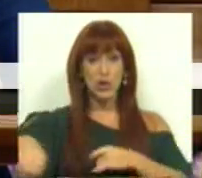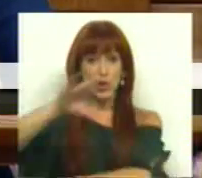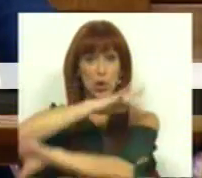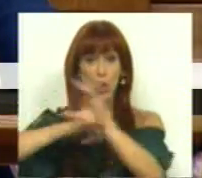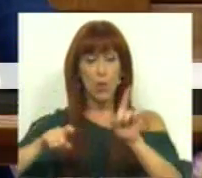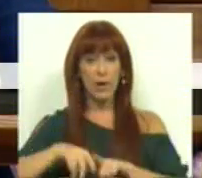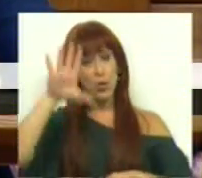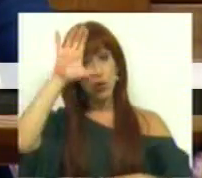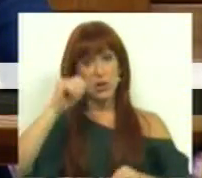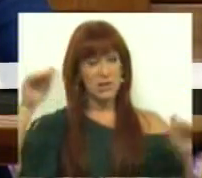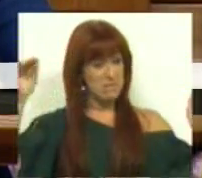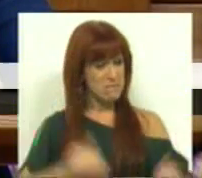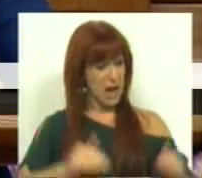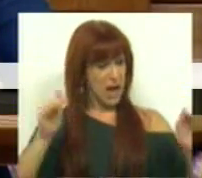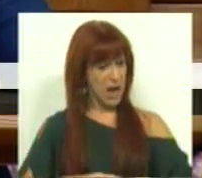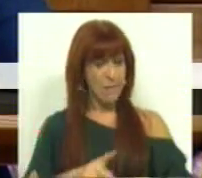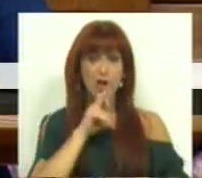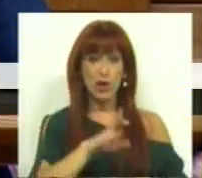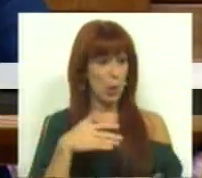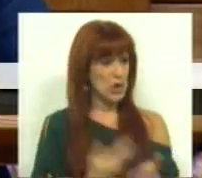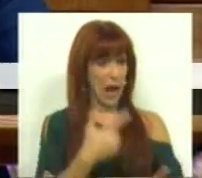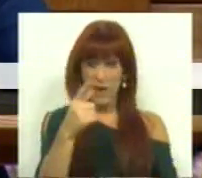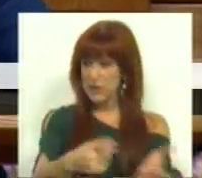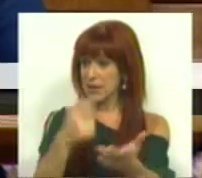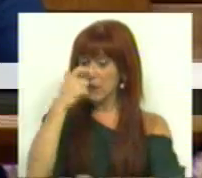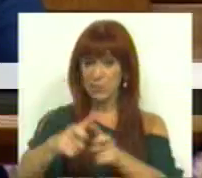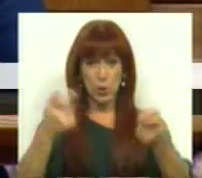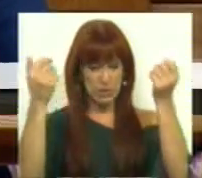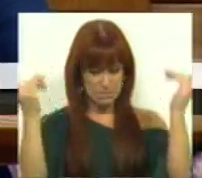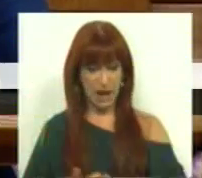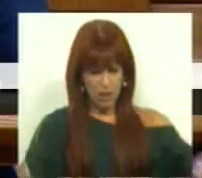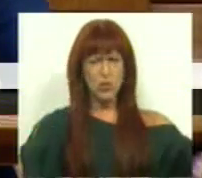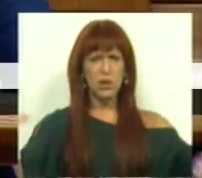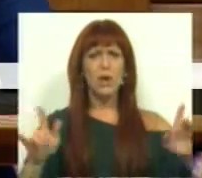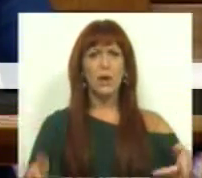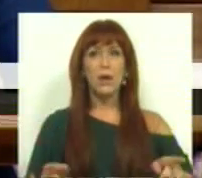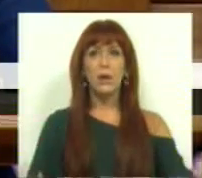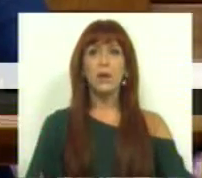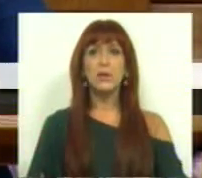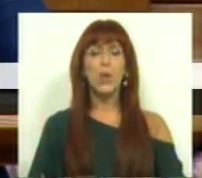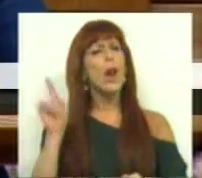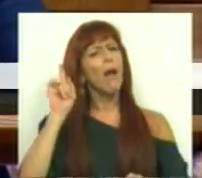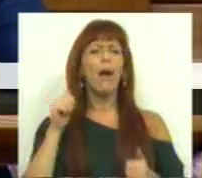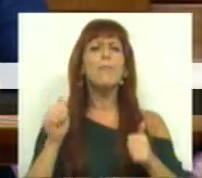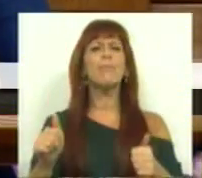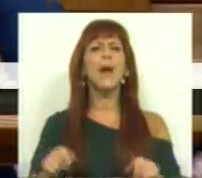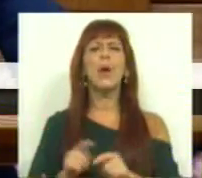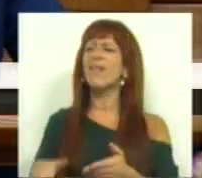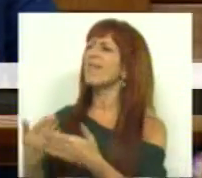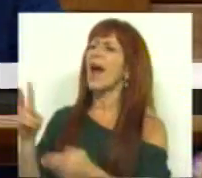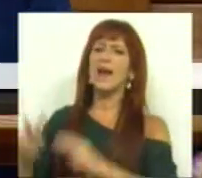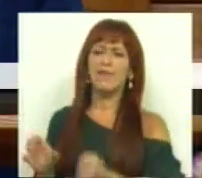e o Estado com menor capacidade de resposta às necessidades das pessoas. Impostos sim, mas para entregar à finança.